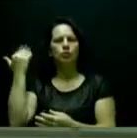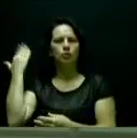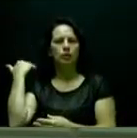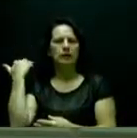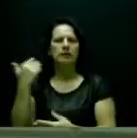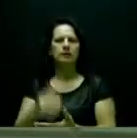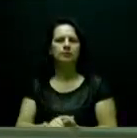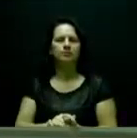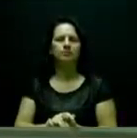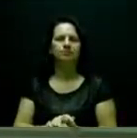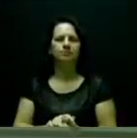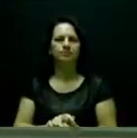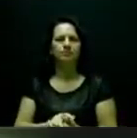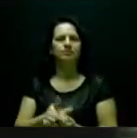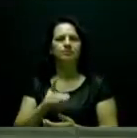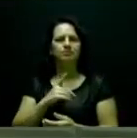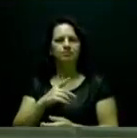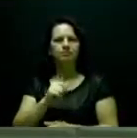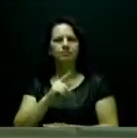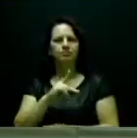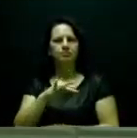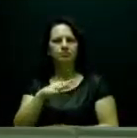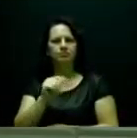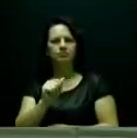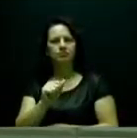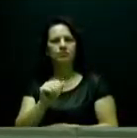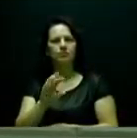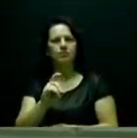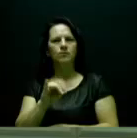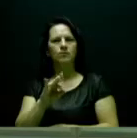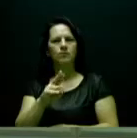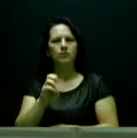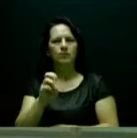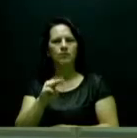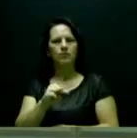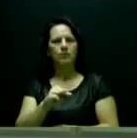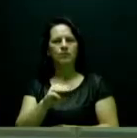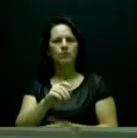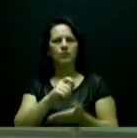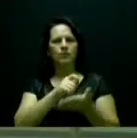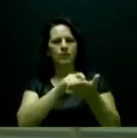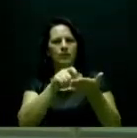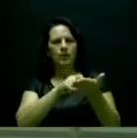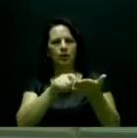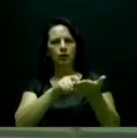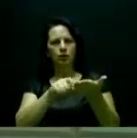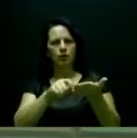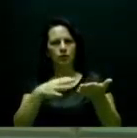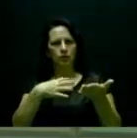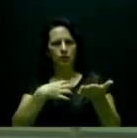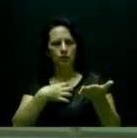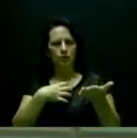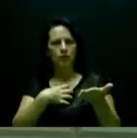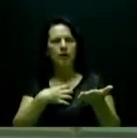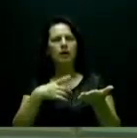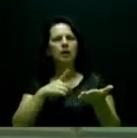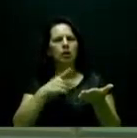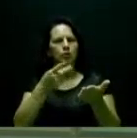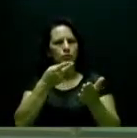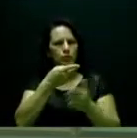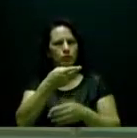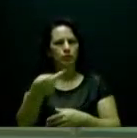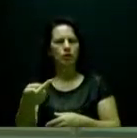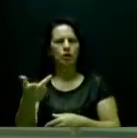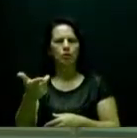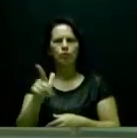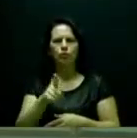infortúnio. A iniciativa se adequa aos pressupostos de origem do Executivo, está redigida em regulares formas, cabendo ainda dizer que